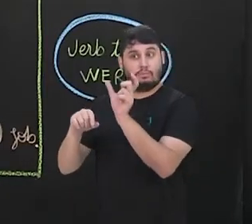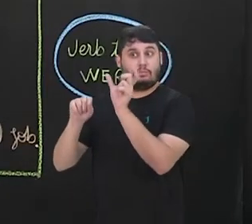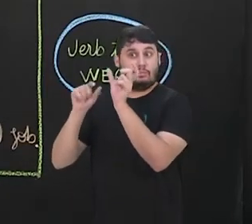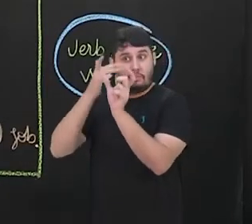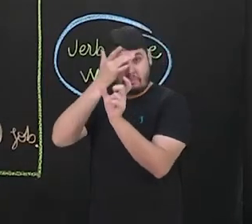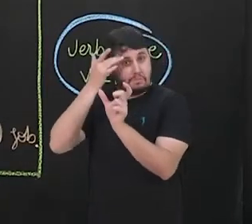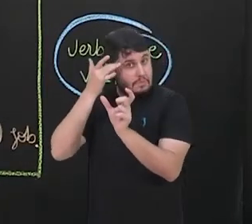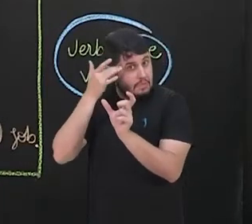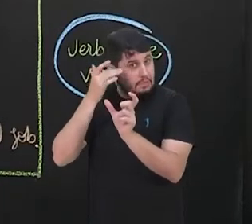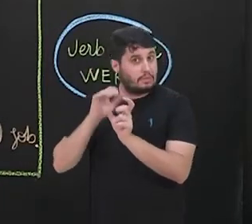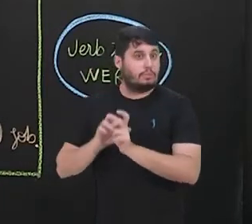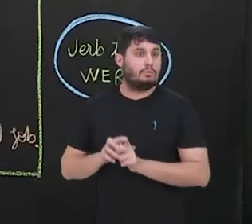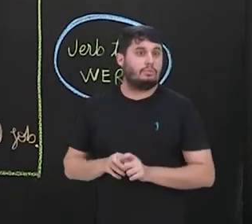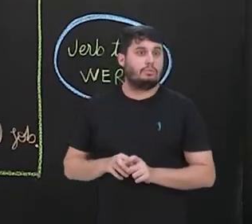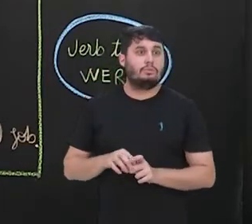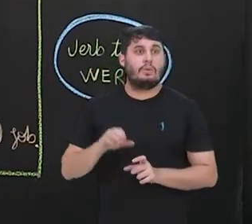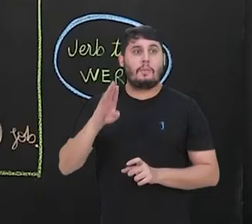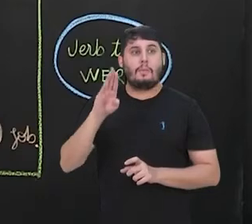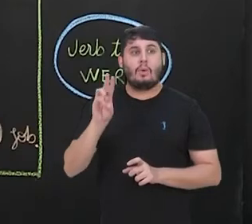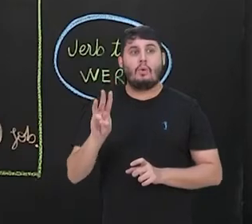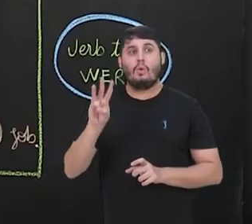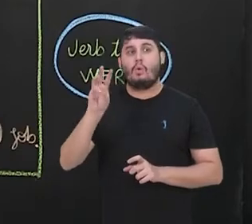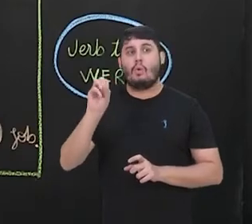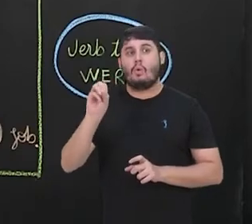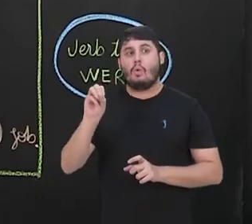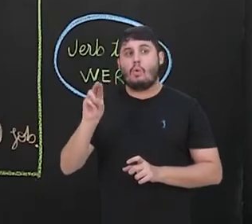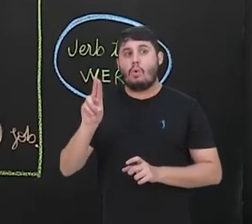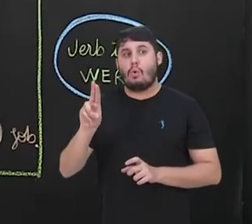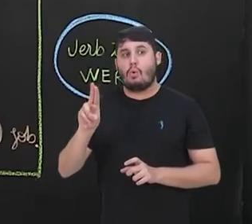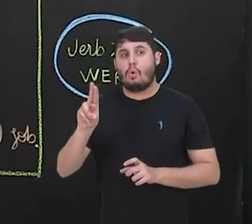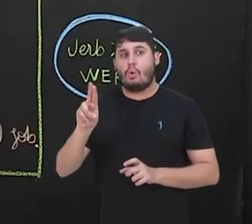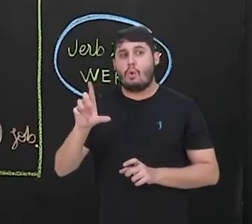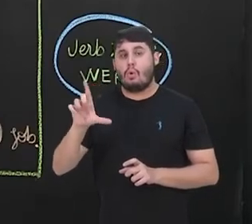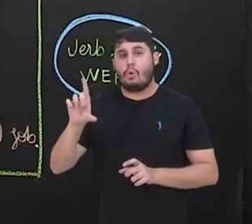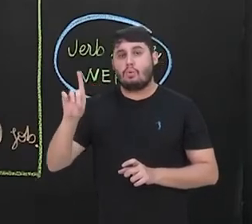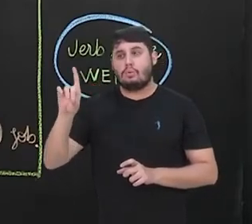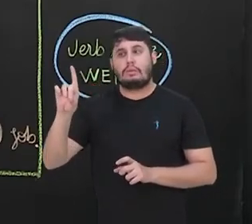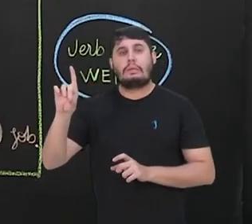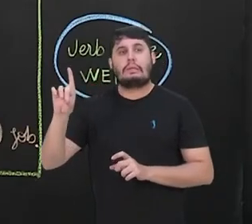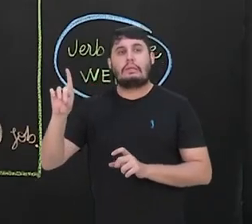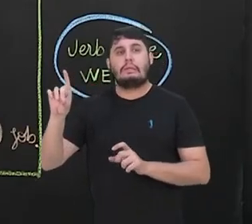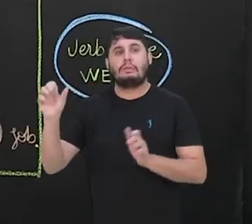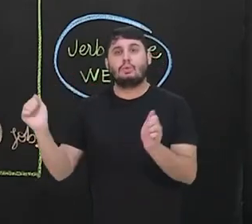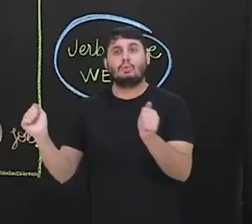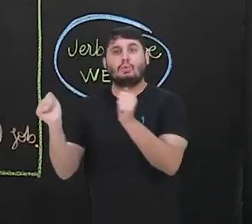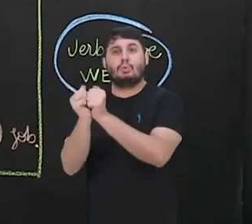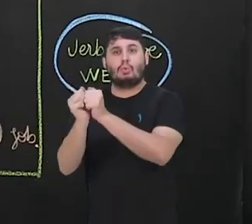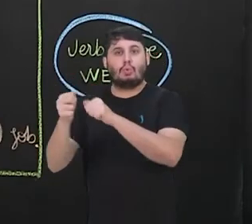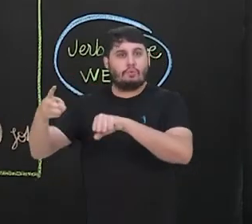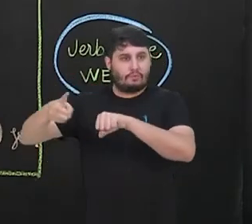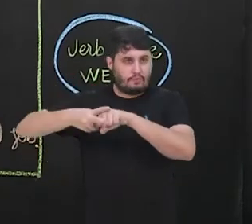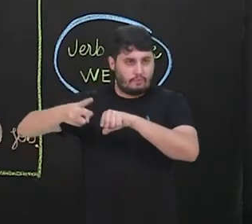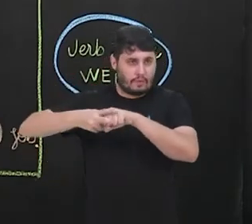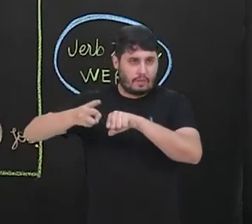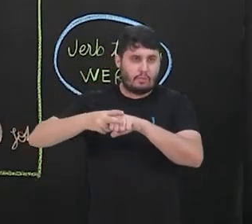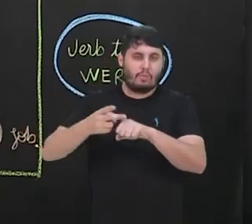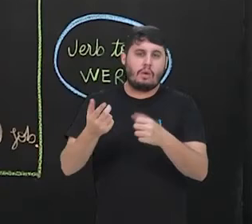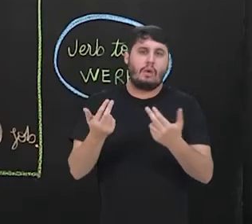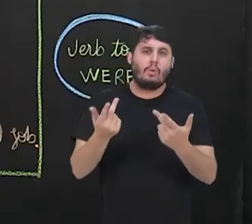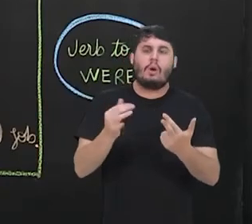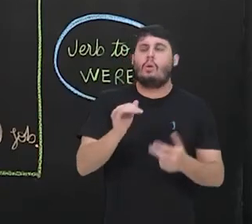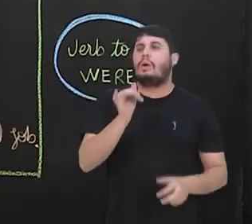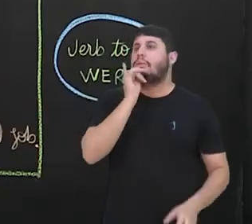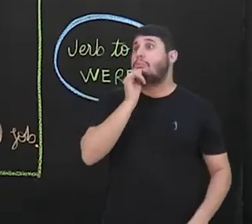Would significa, ele se une ao verbo e ele coloca o iria no